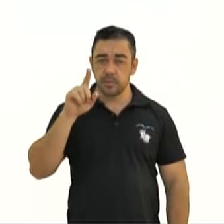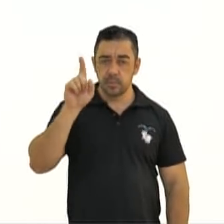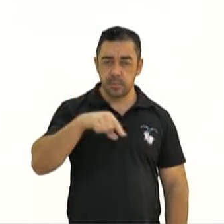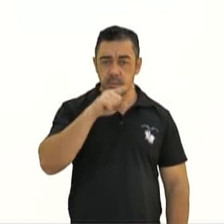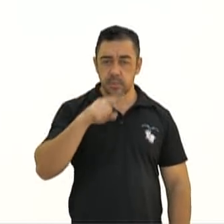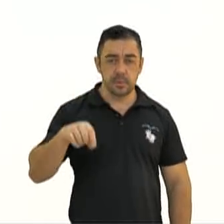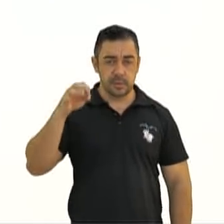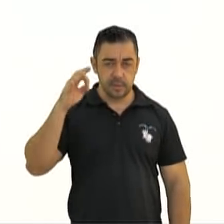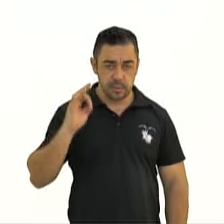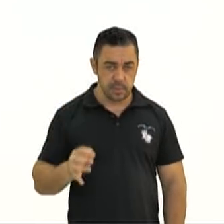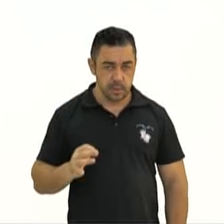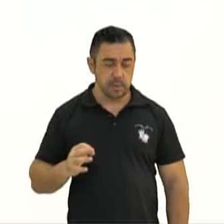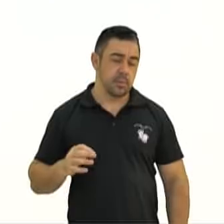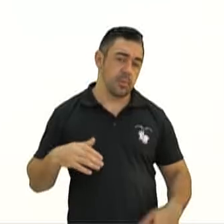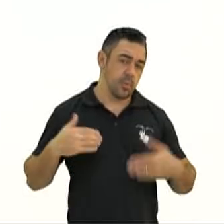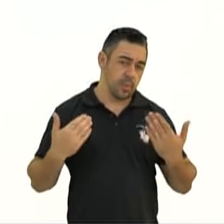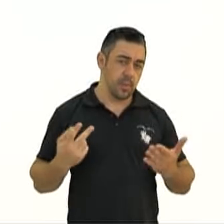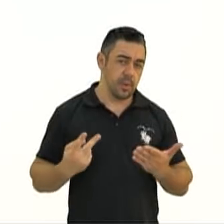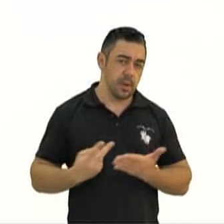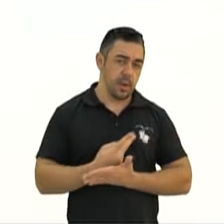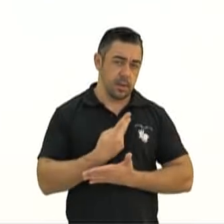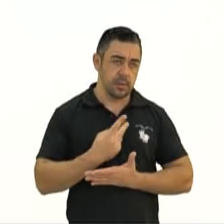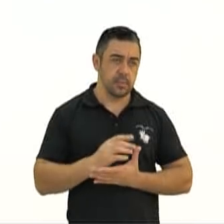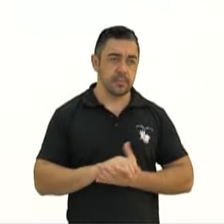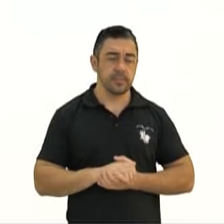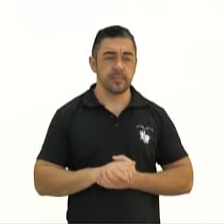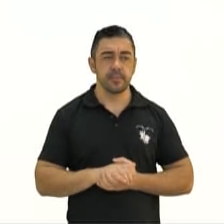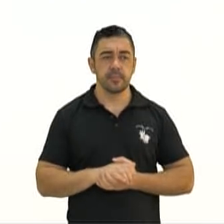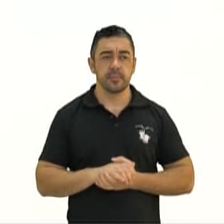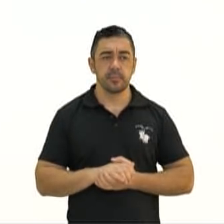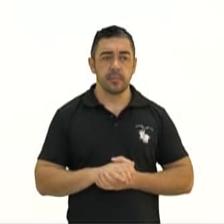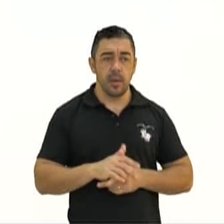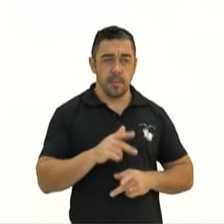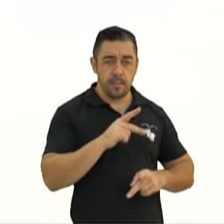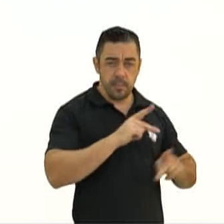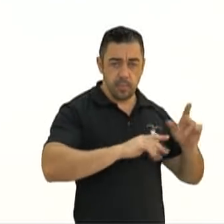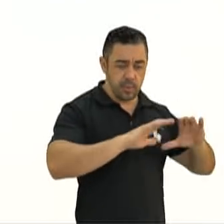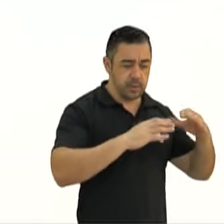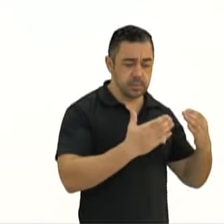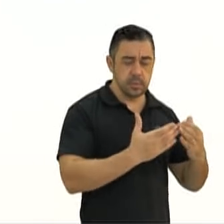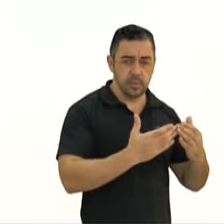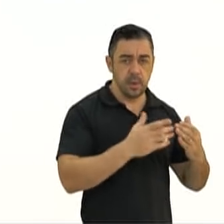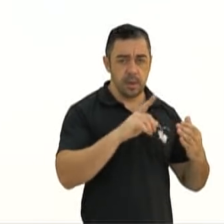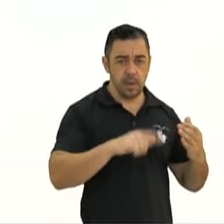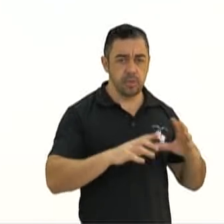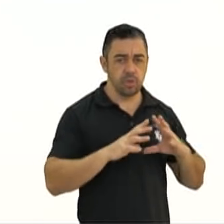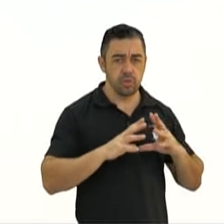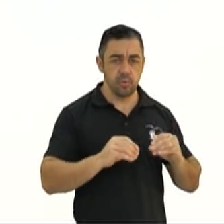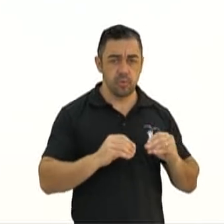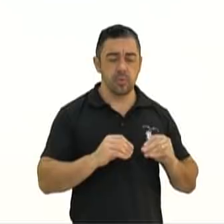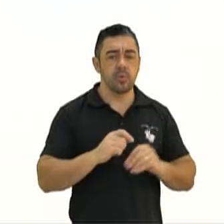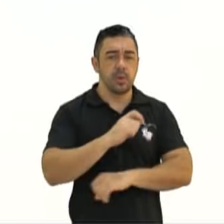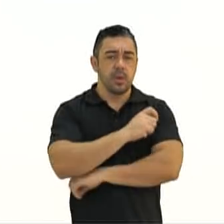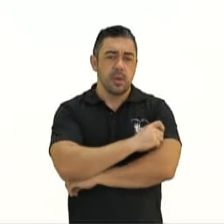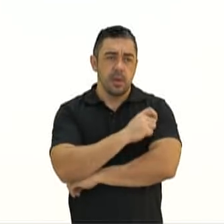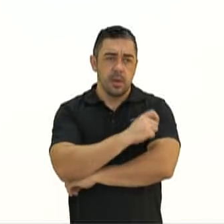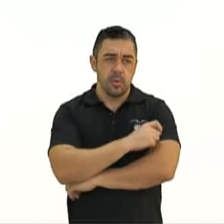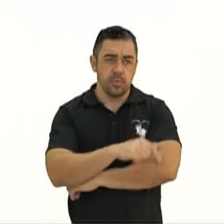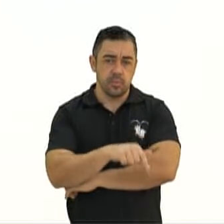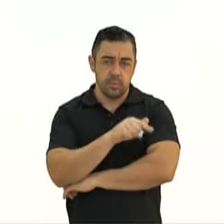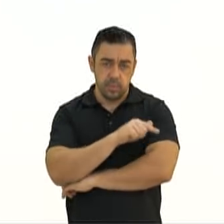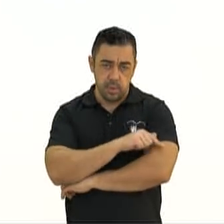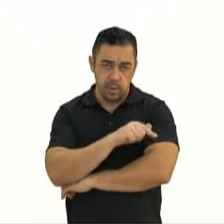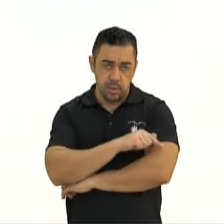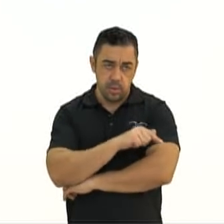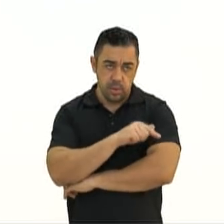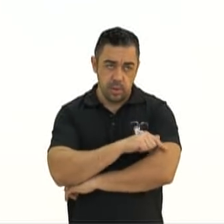é certa ou errada, ok? A população são todos os alunos do